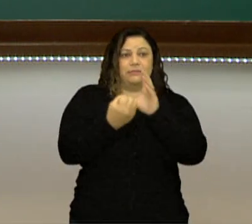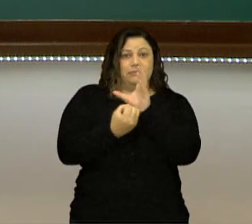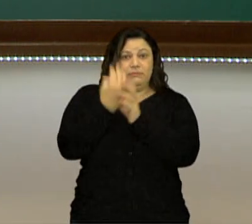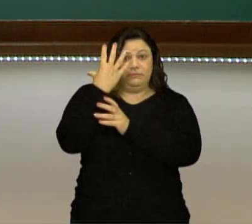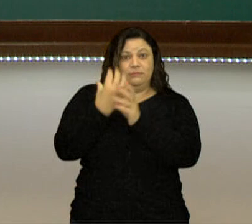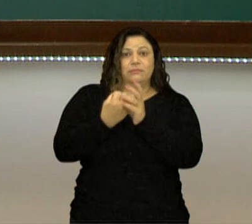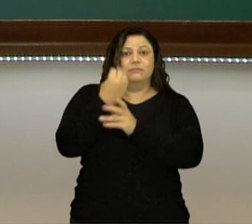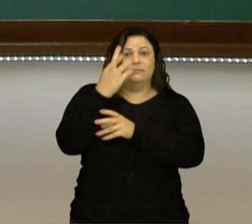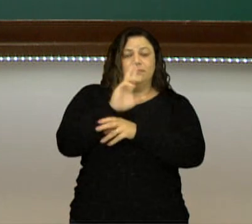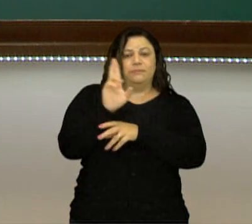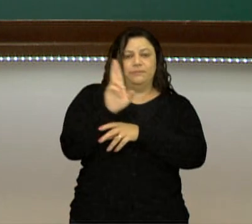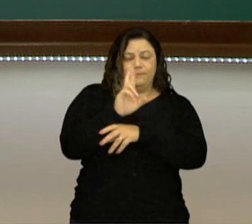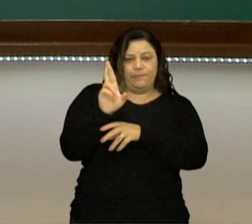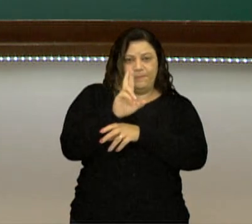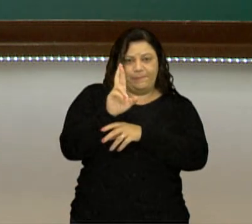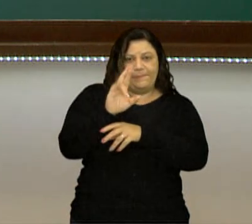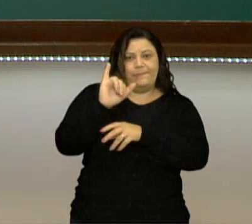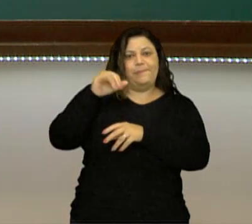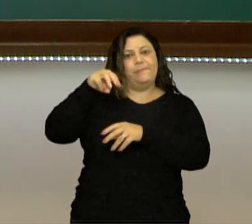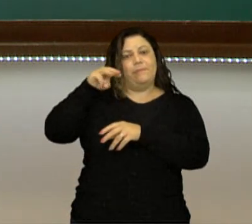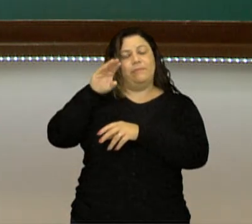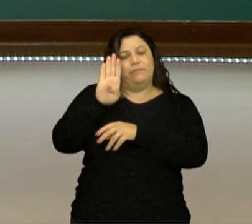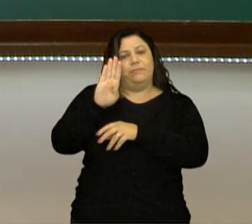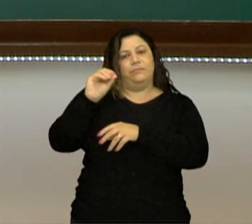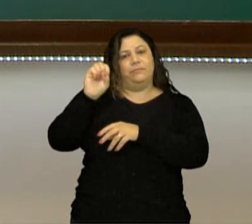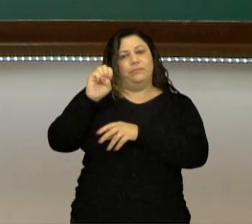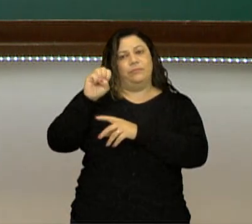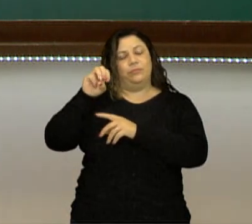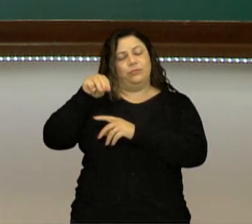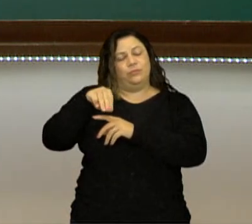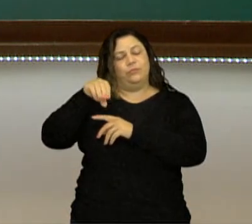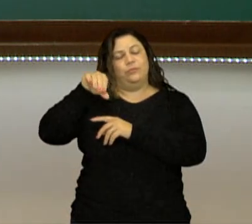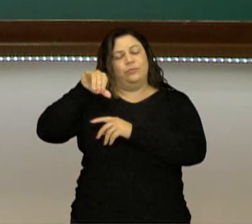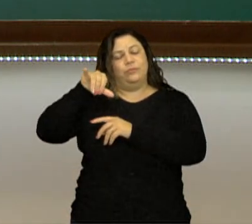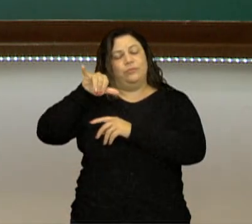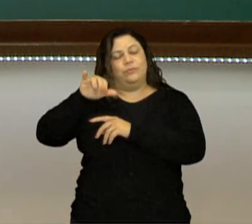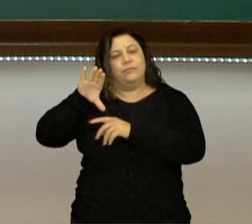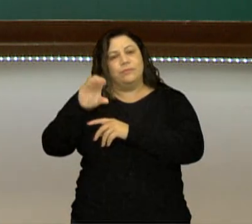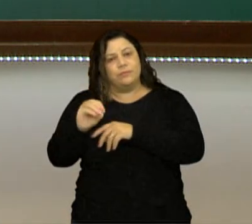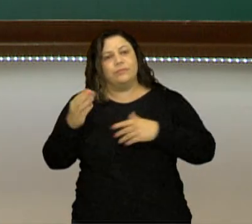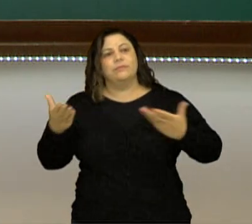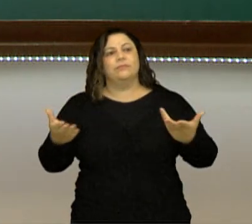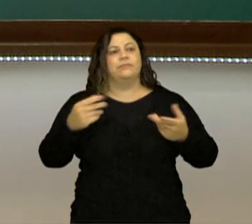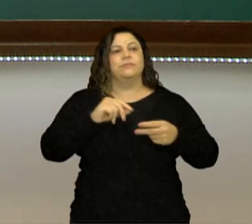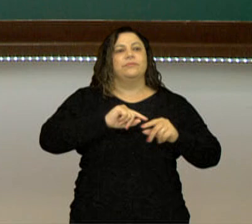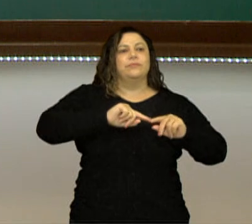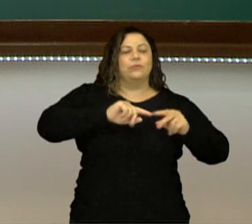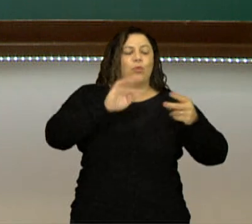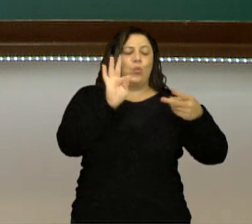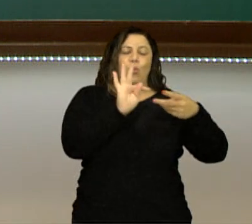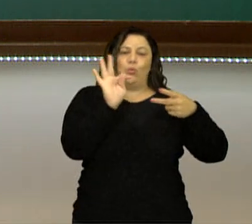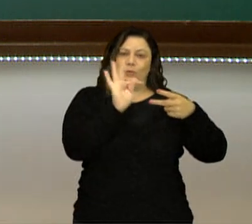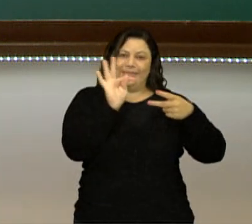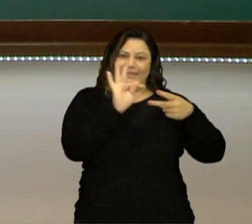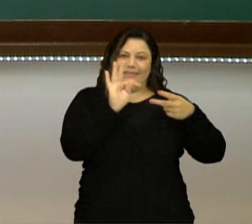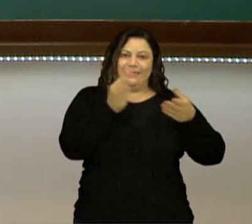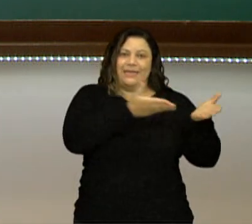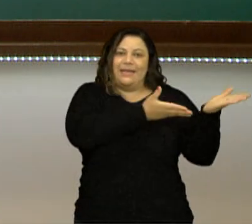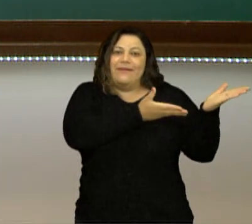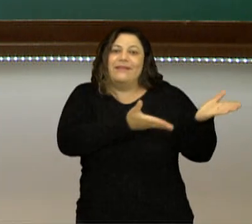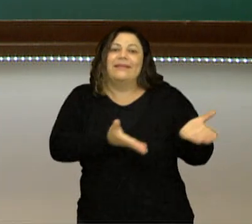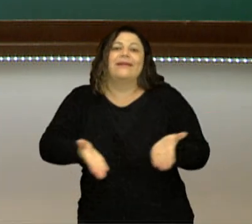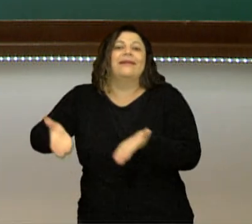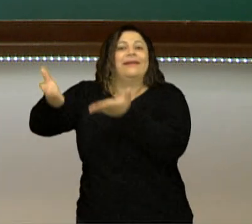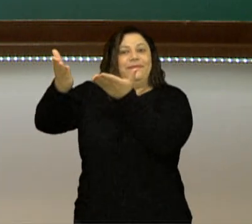RNA ribossômico, formado por duas subunidades, tá? É, o RNA transportador, que vai estar transportando ali